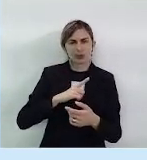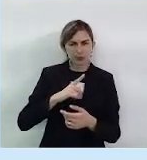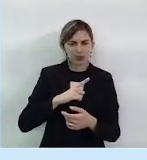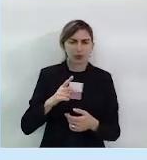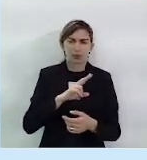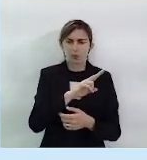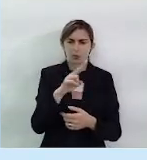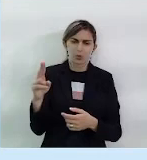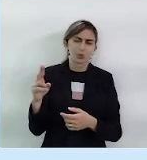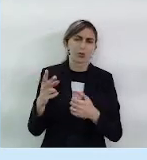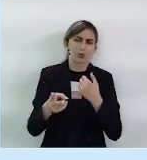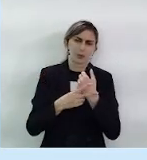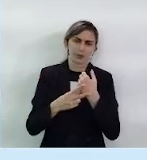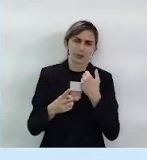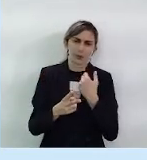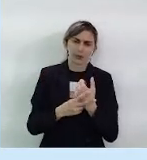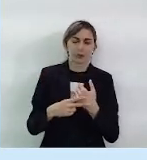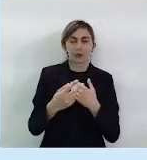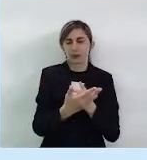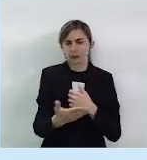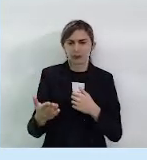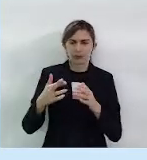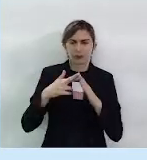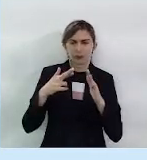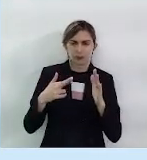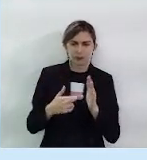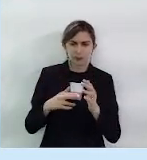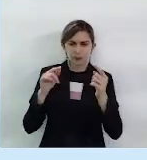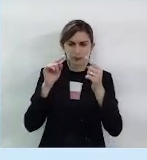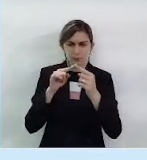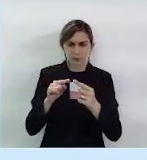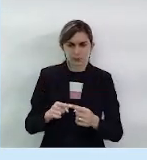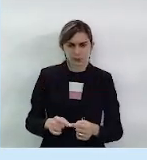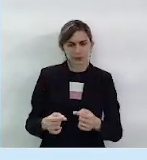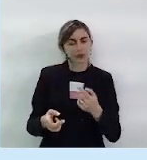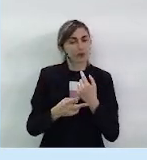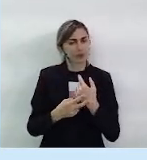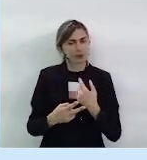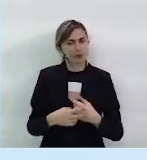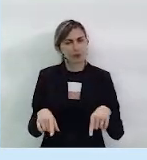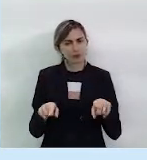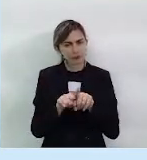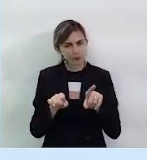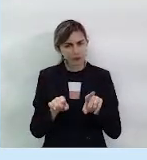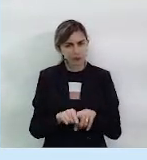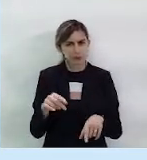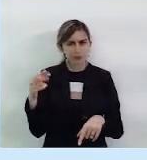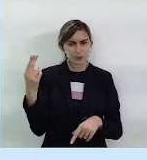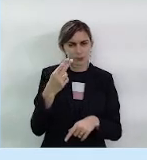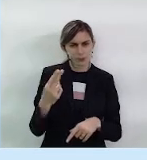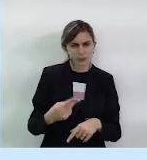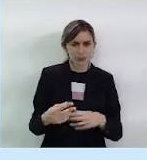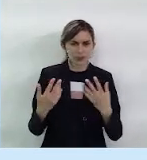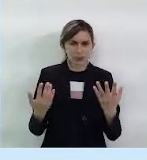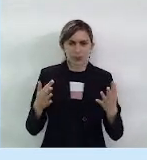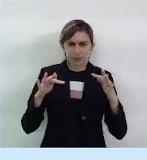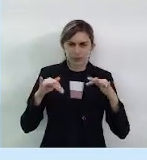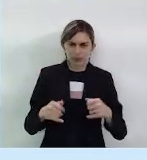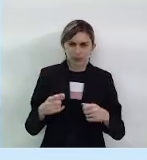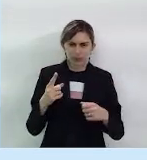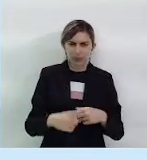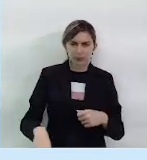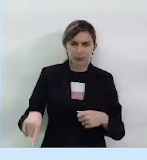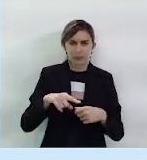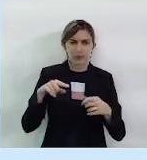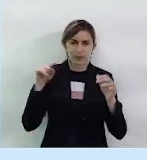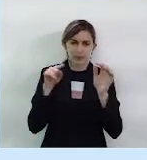nomes que derivam de verbos e essas regrinhas que se aplicam aos verbos também se aplicam aos nomes. Para finalizar nossa aula,